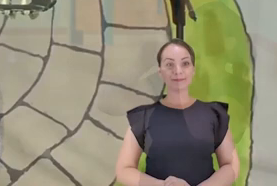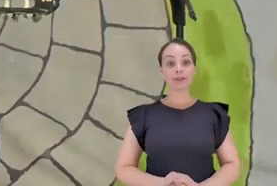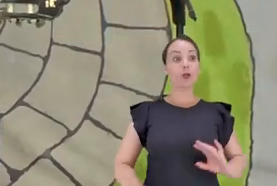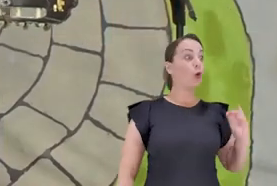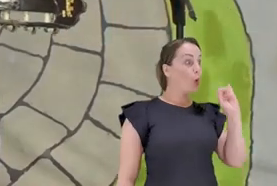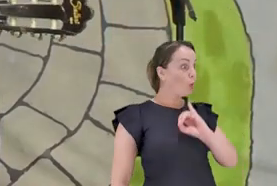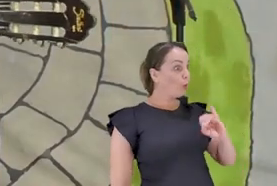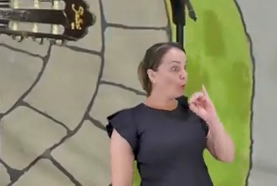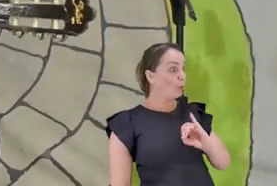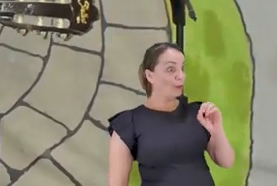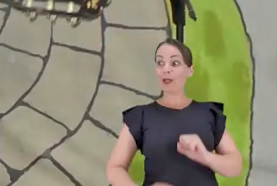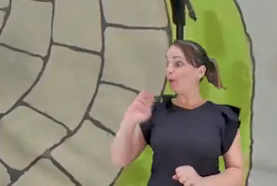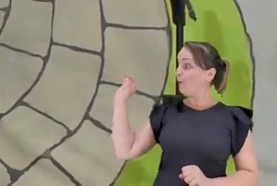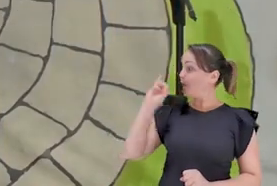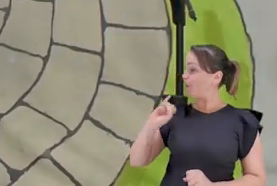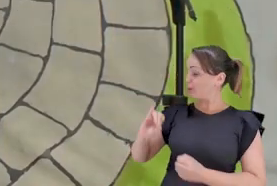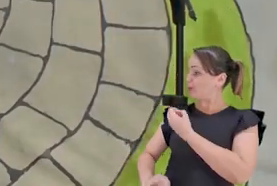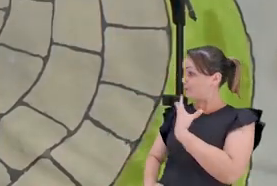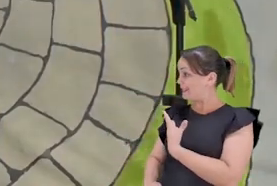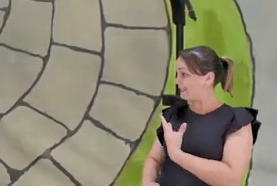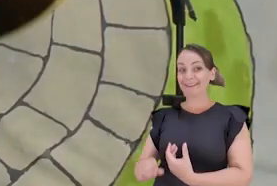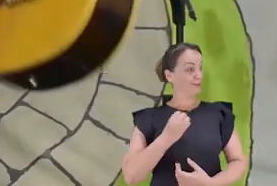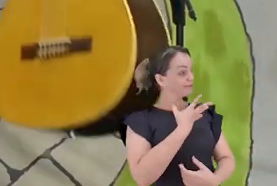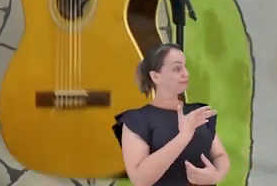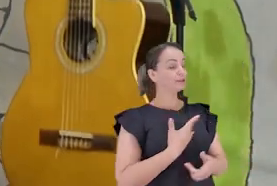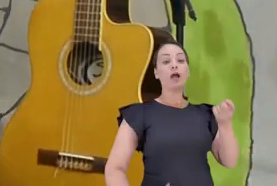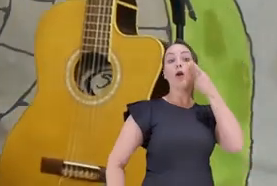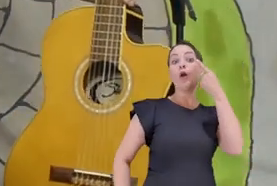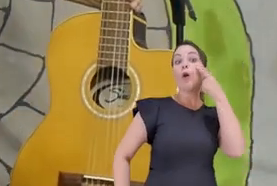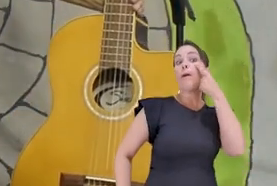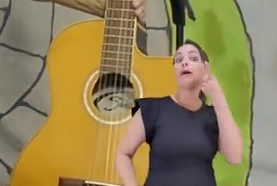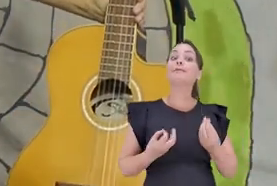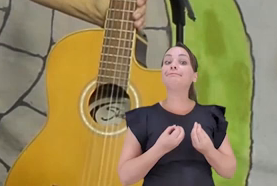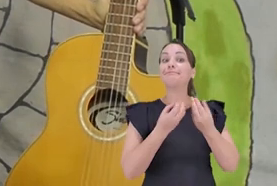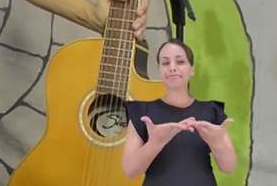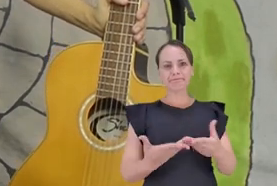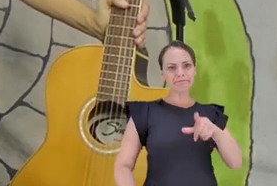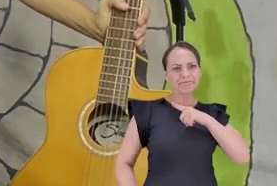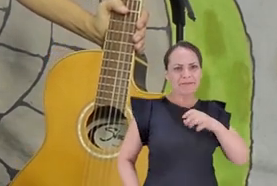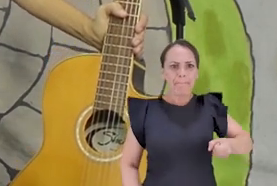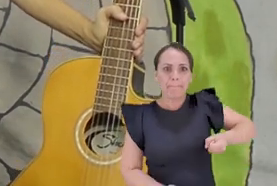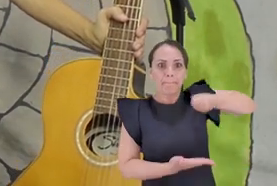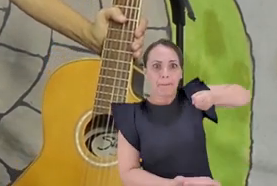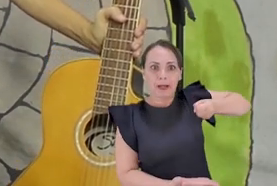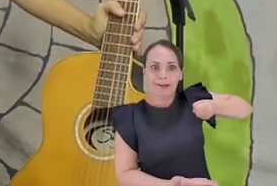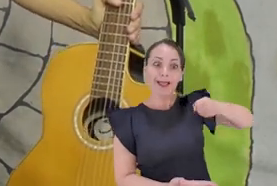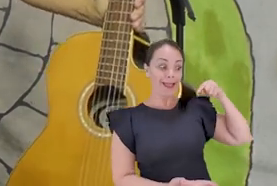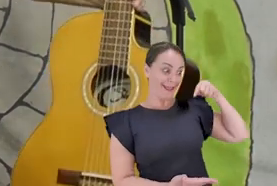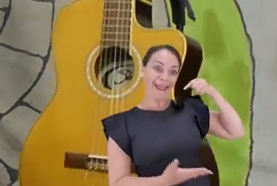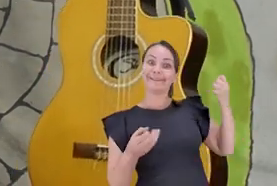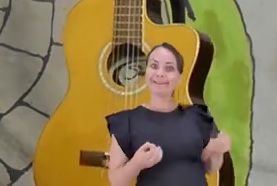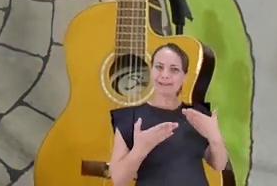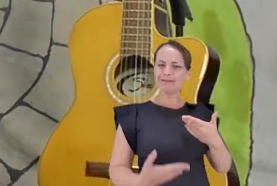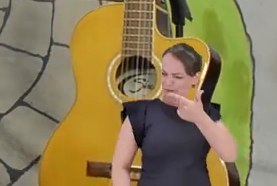Oi, Celso. Oi, Jaque. Tudo bem? Tudo bem. Olha o que eu trouxe. Você trouxe uma mala? A mala encantada.